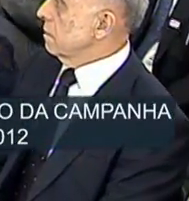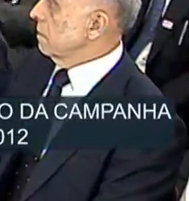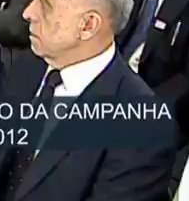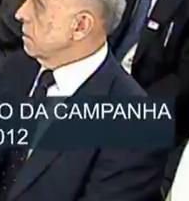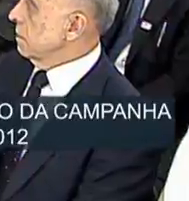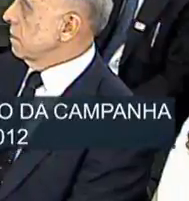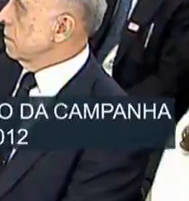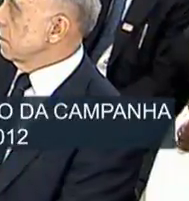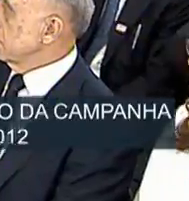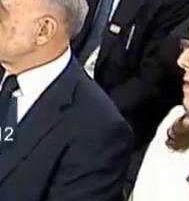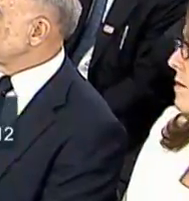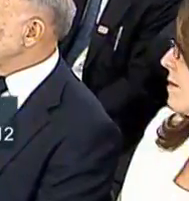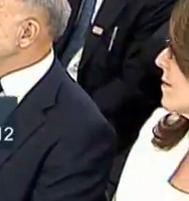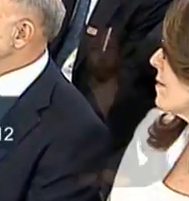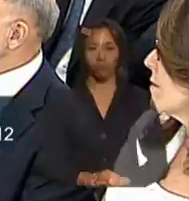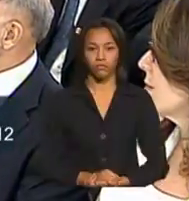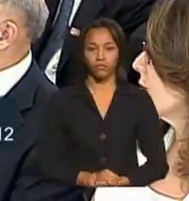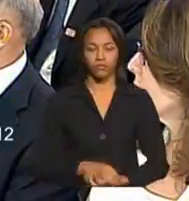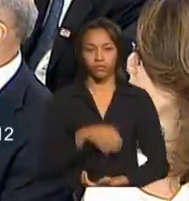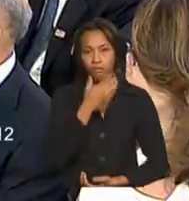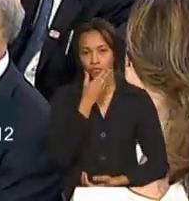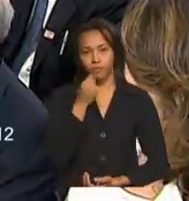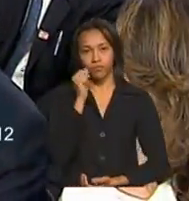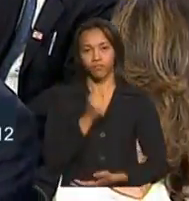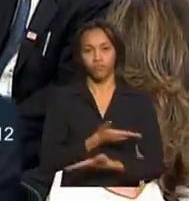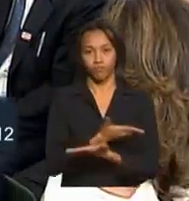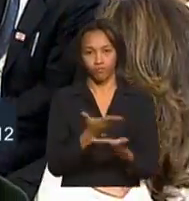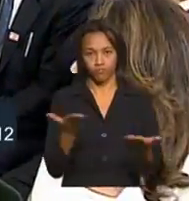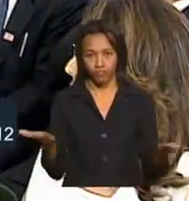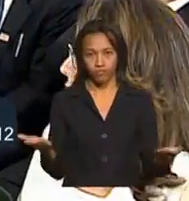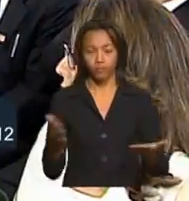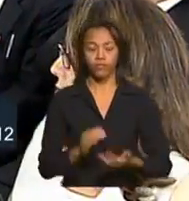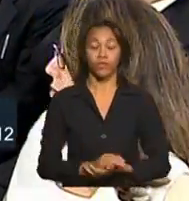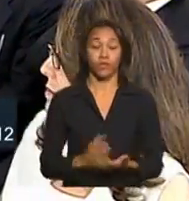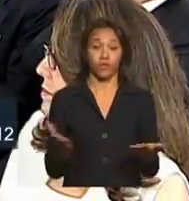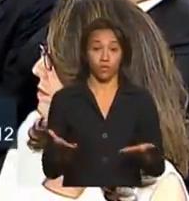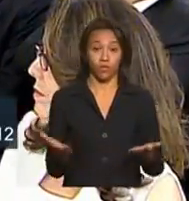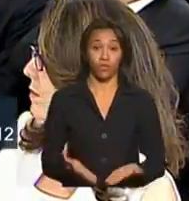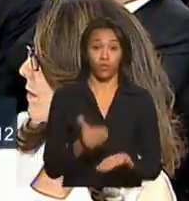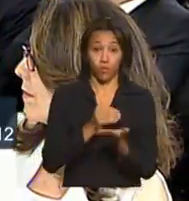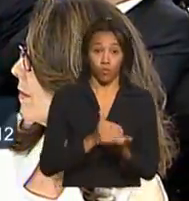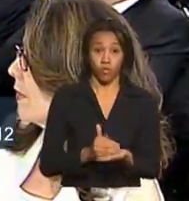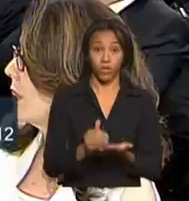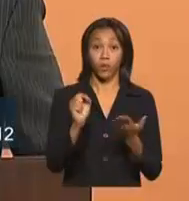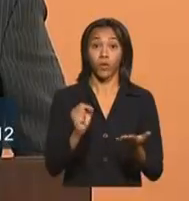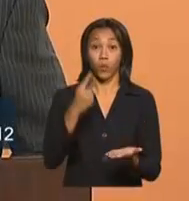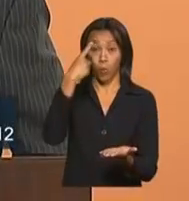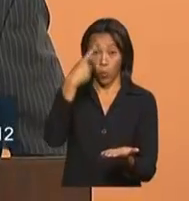Minhas senhoras, meus senhores, ao darmos partida neste Pacto